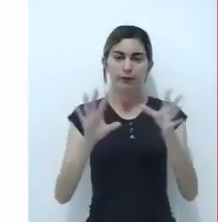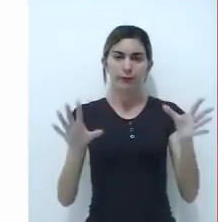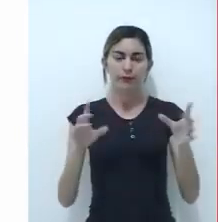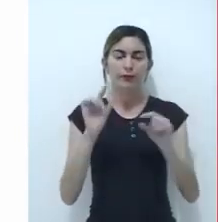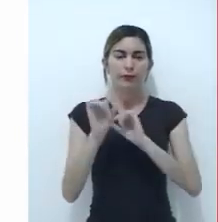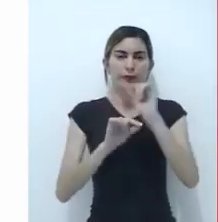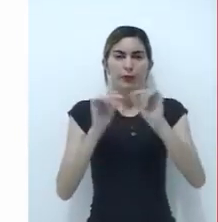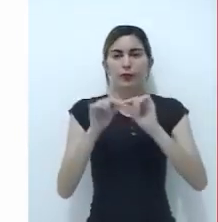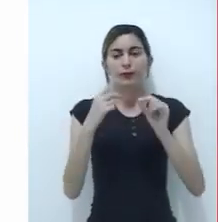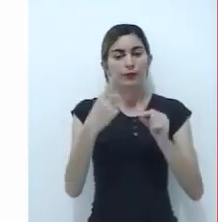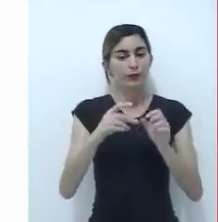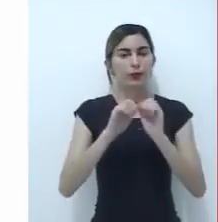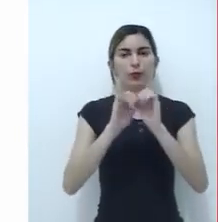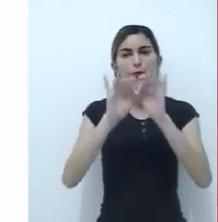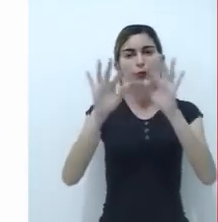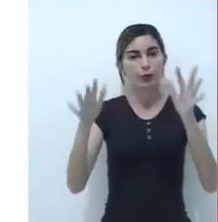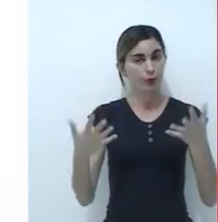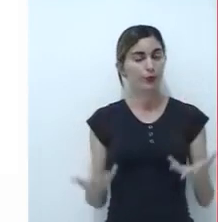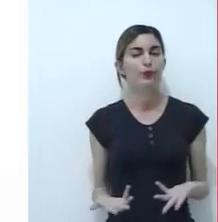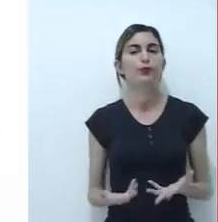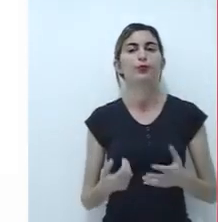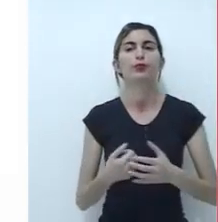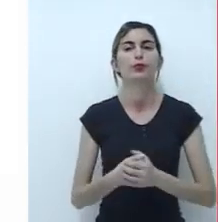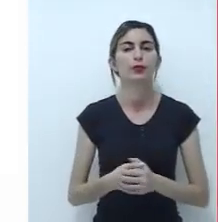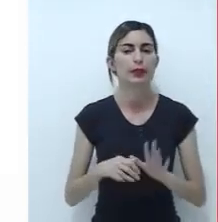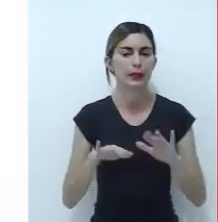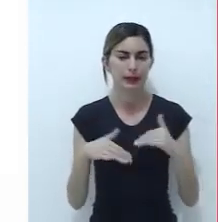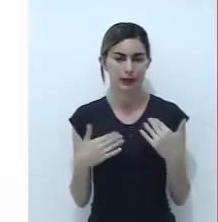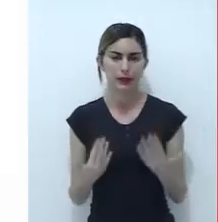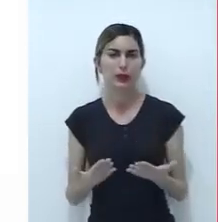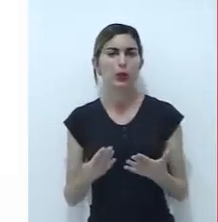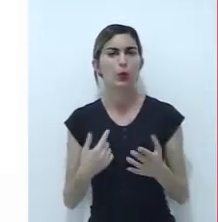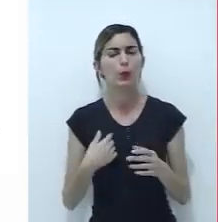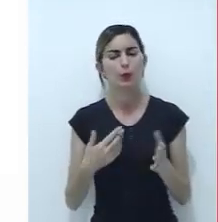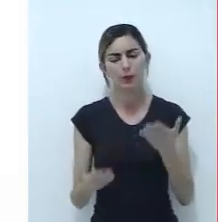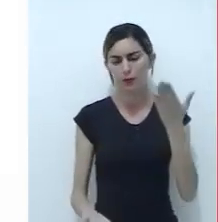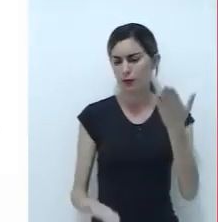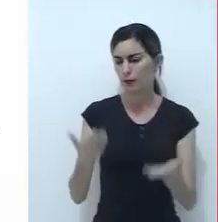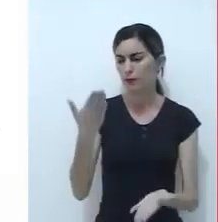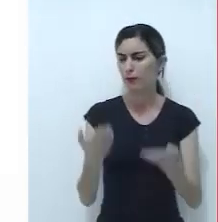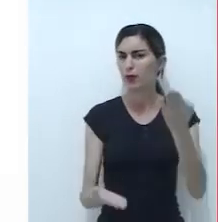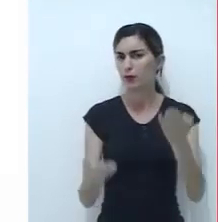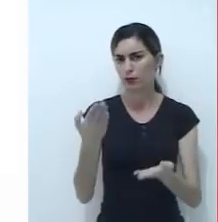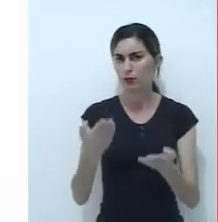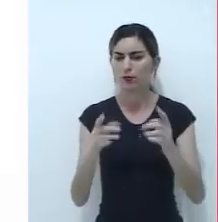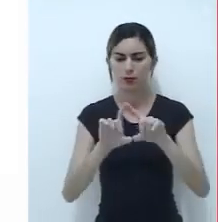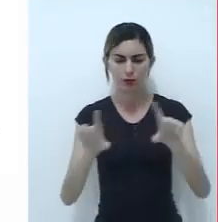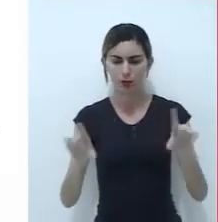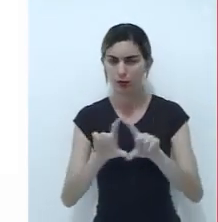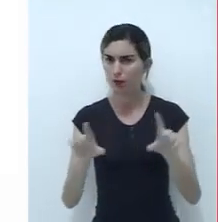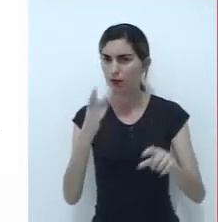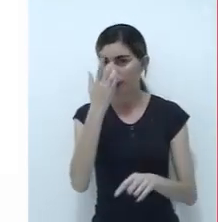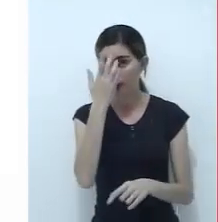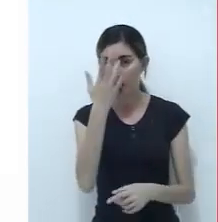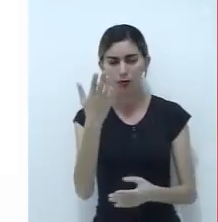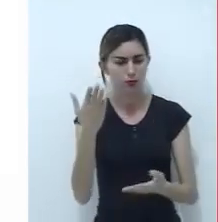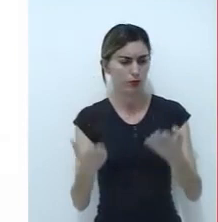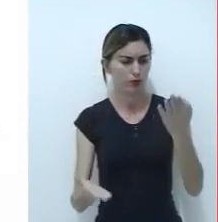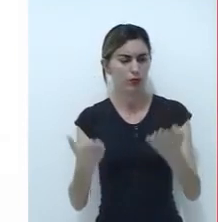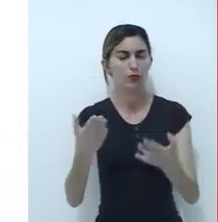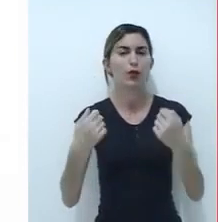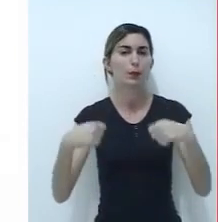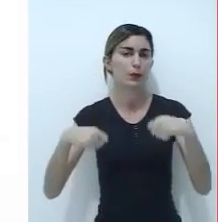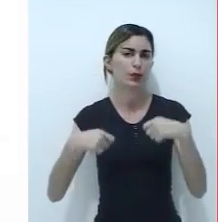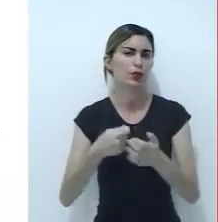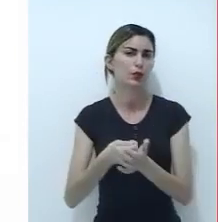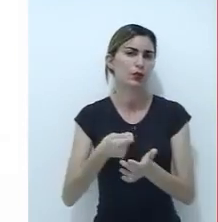desprendimento, que era a sua liberação. Então, para balancear uma equação mais facilmente,